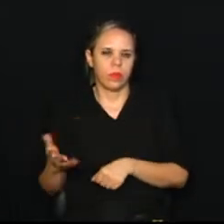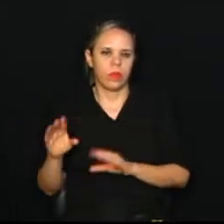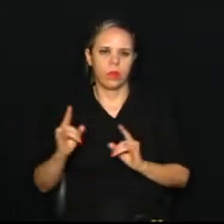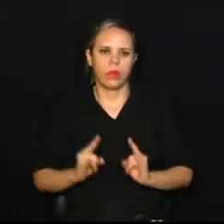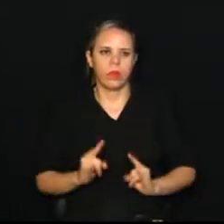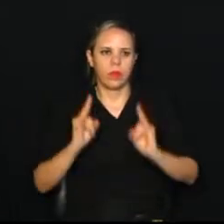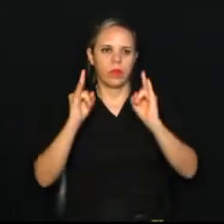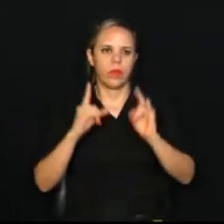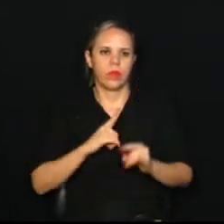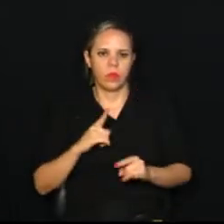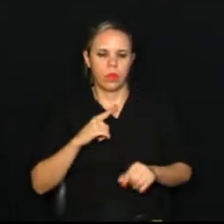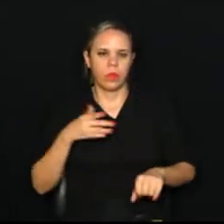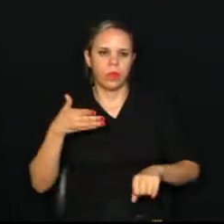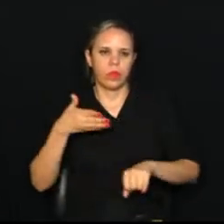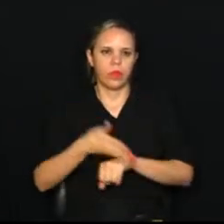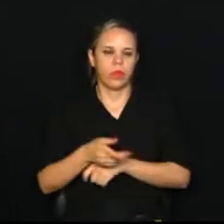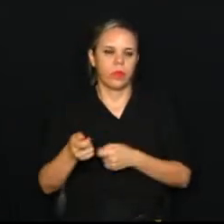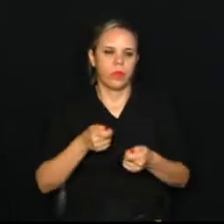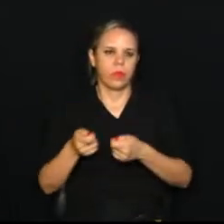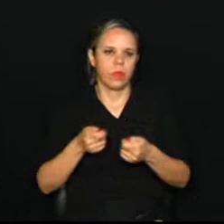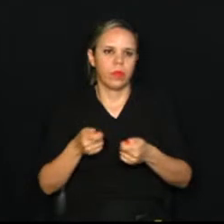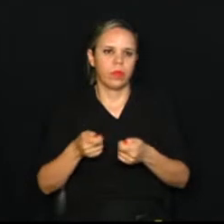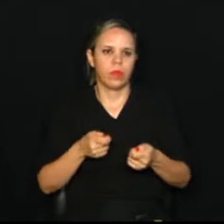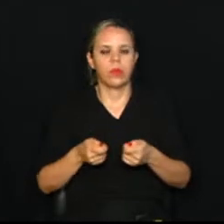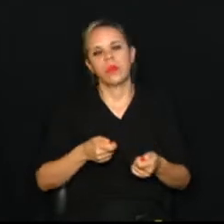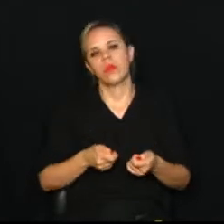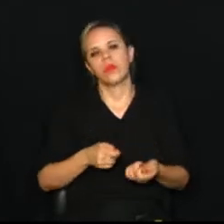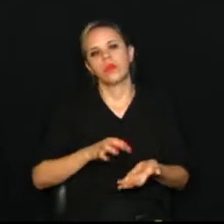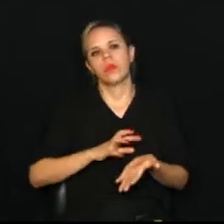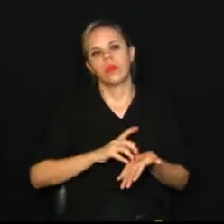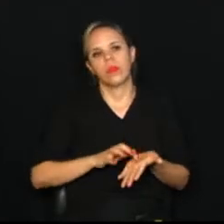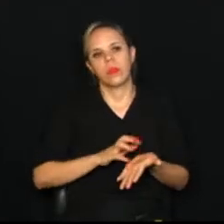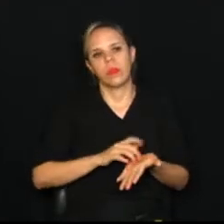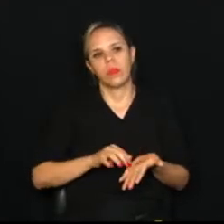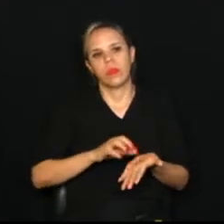prédio, acesso controlado por biometria,